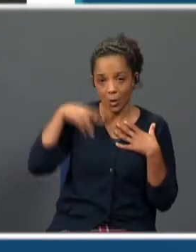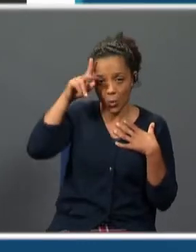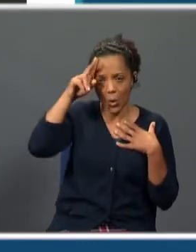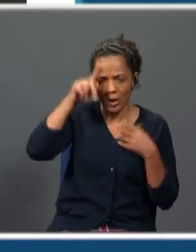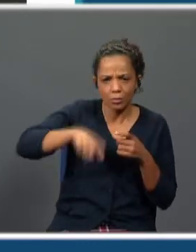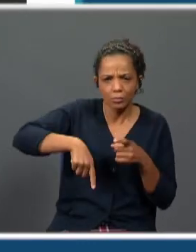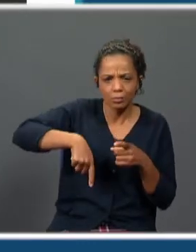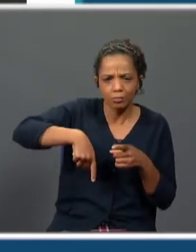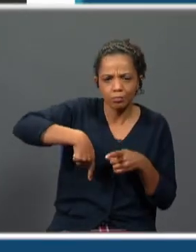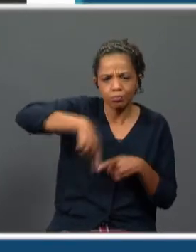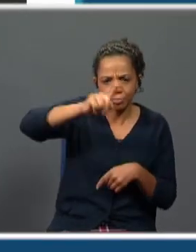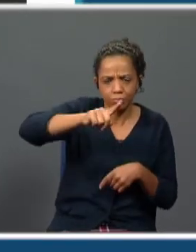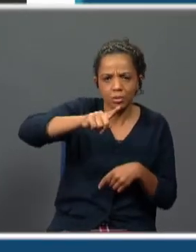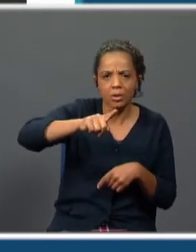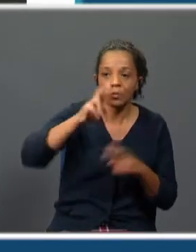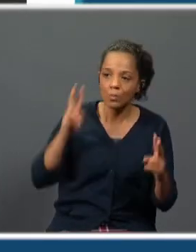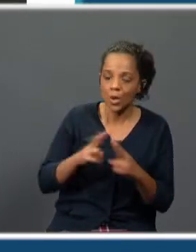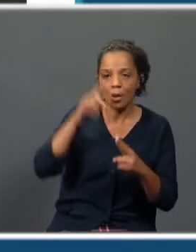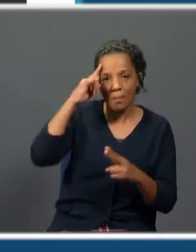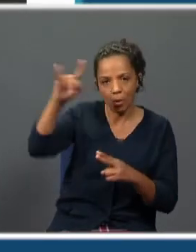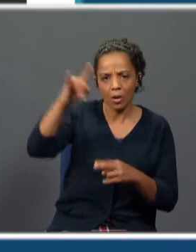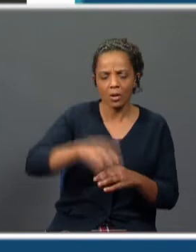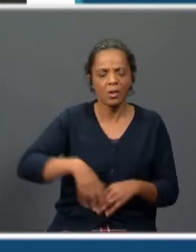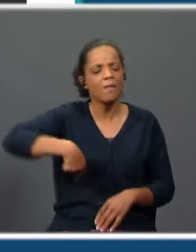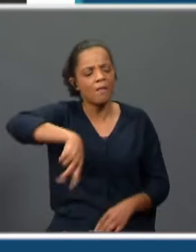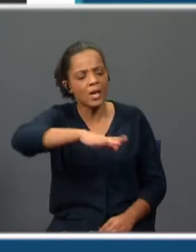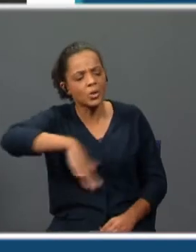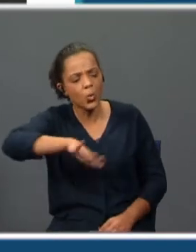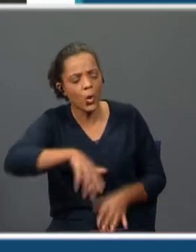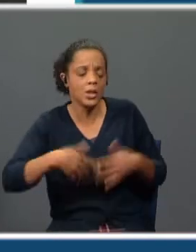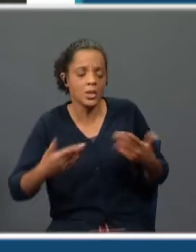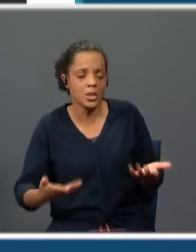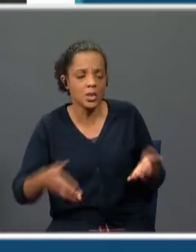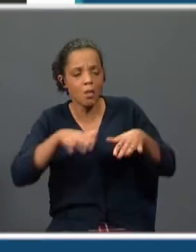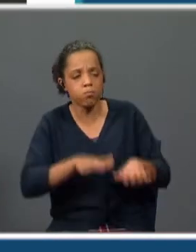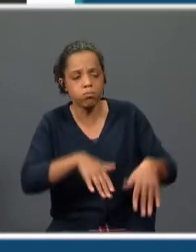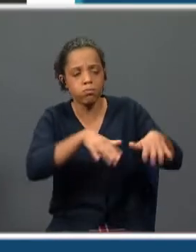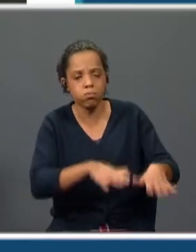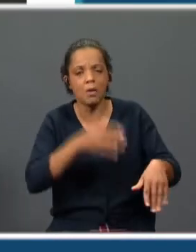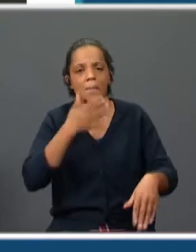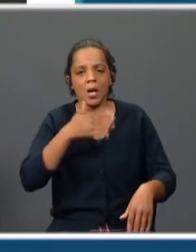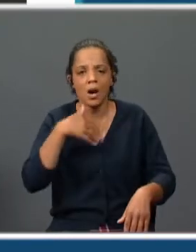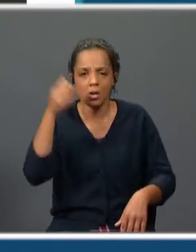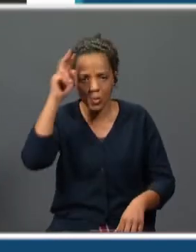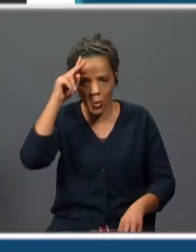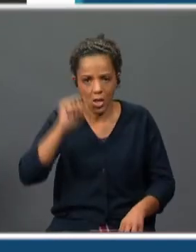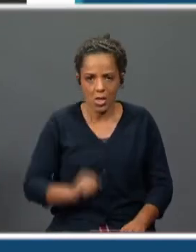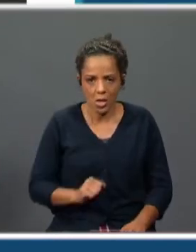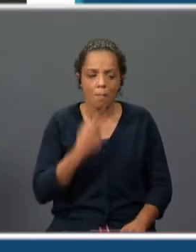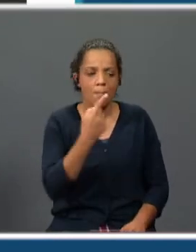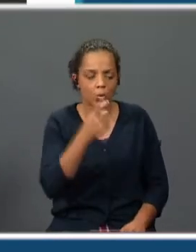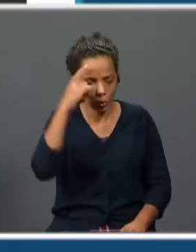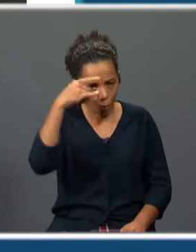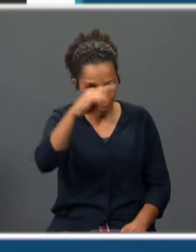dali e encontrou um boi. Por onde vais assim a correr, coelhinho branco? Perguntou o